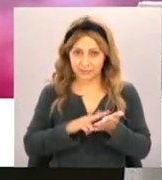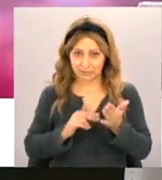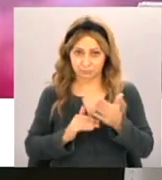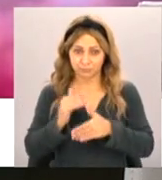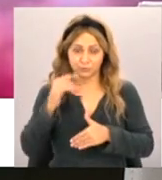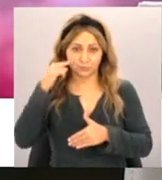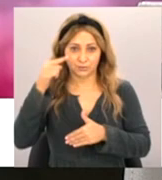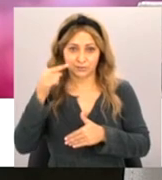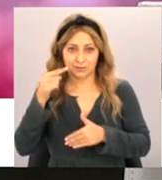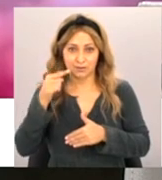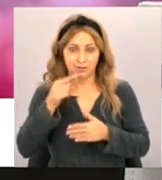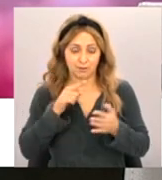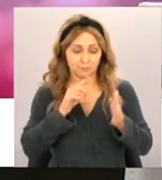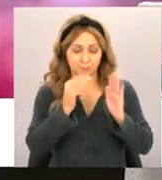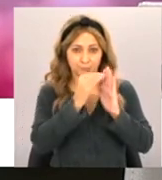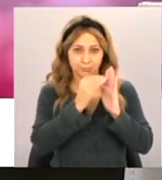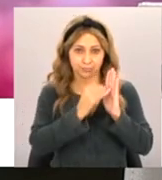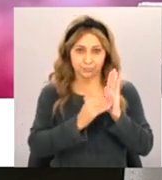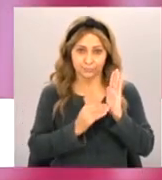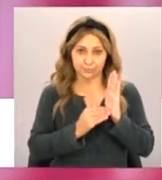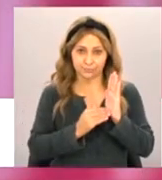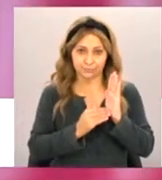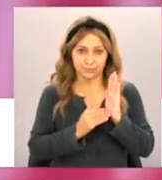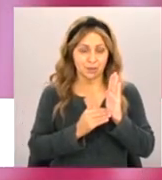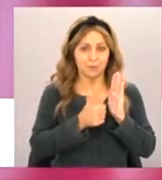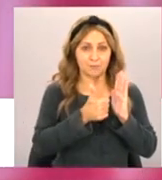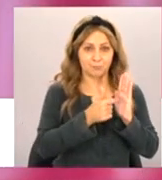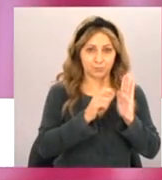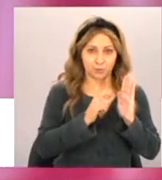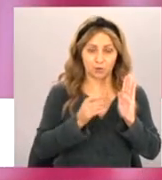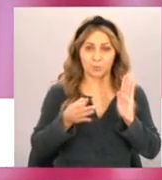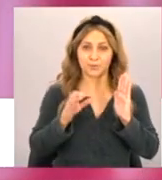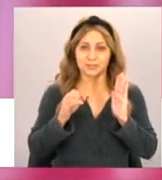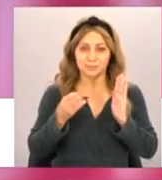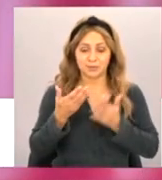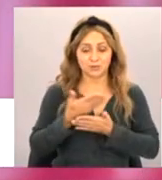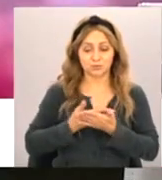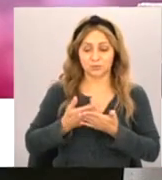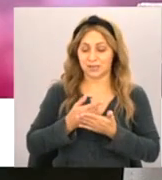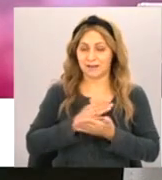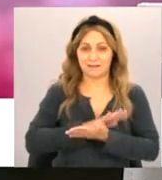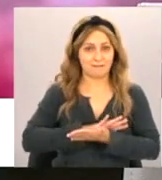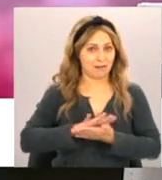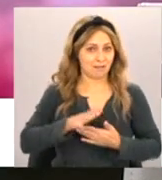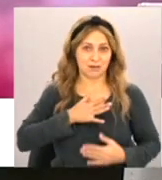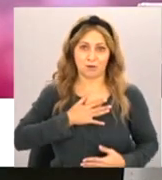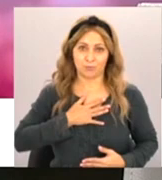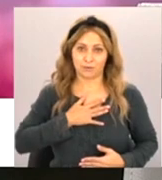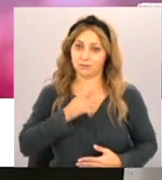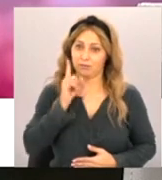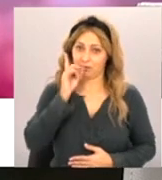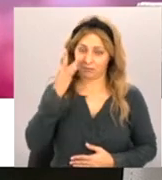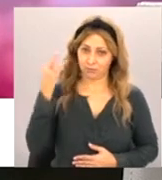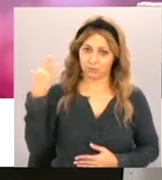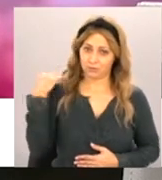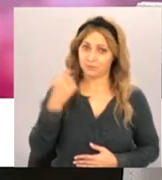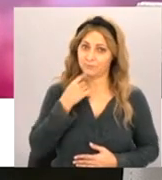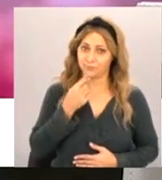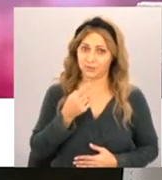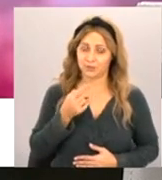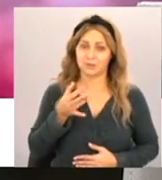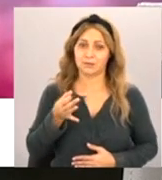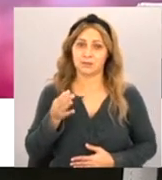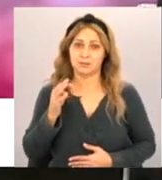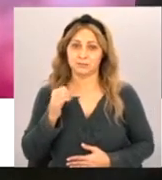não ia avançar em nenhum dos pontos negociais com o bloco nem com PCP e tenho visto todos os dias o tipo socialista exigir uma